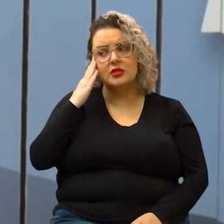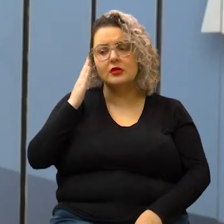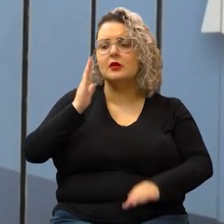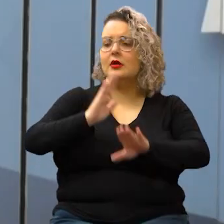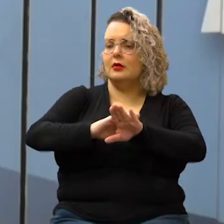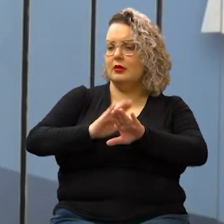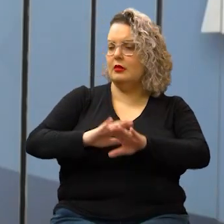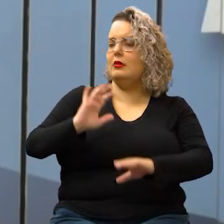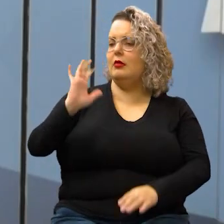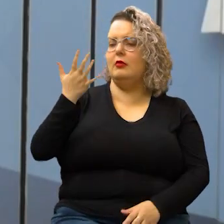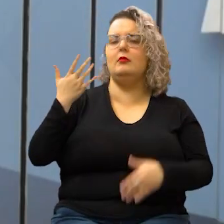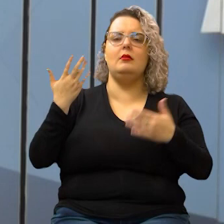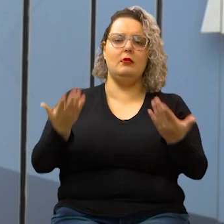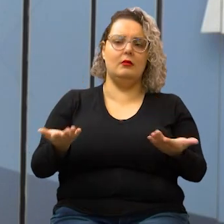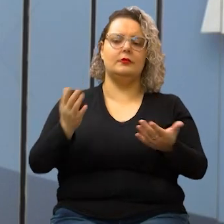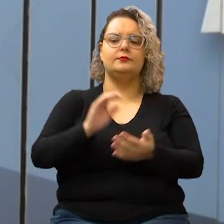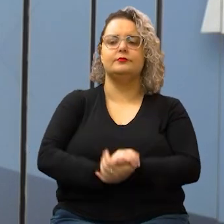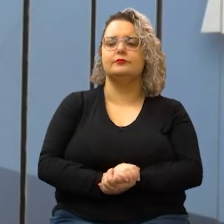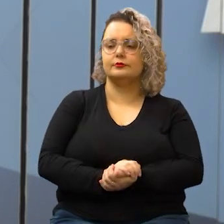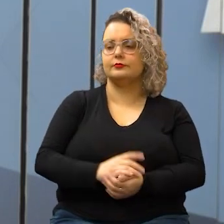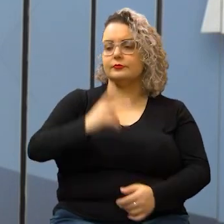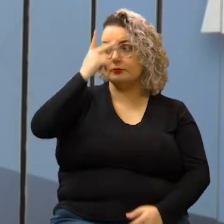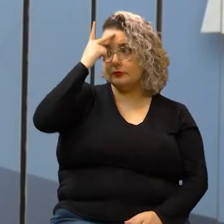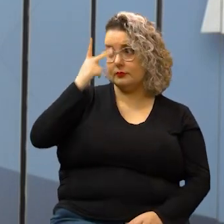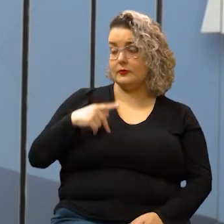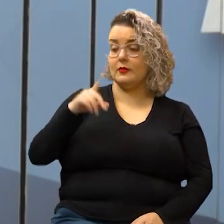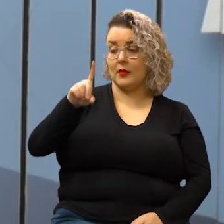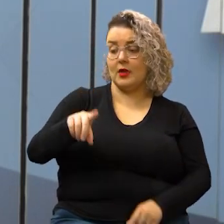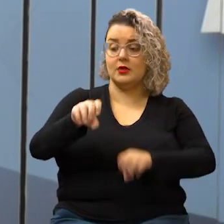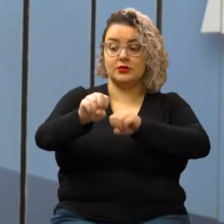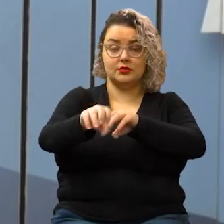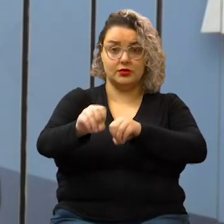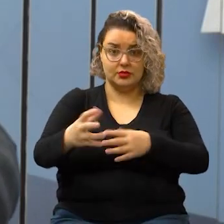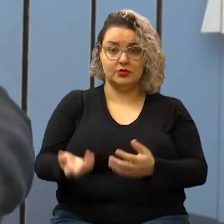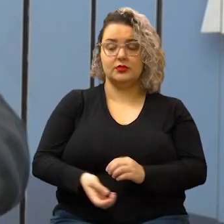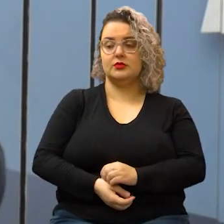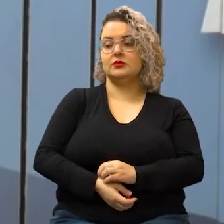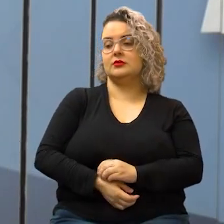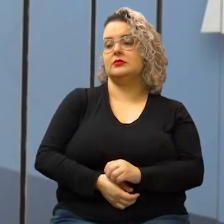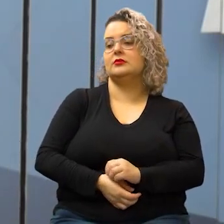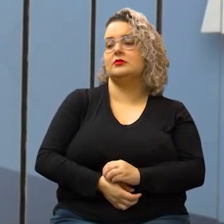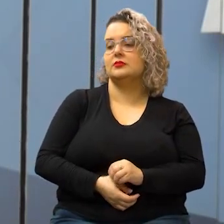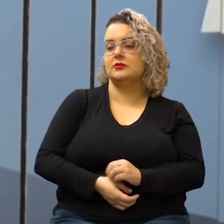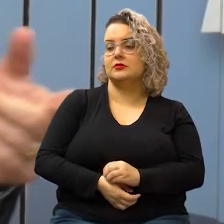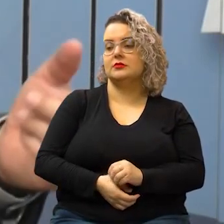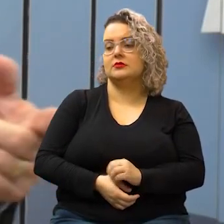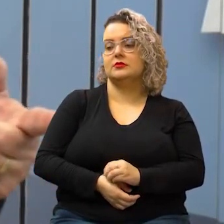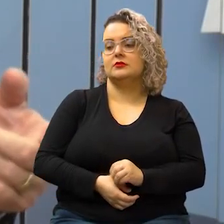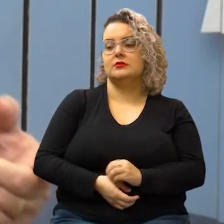ações acontecendo, né? A própria diretoria de ensino, os dirigentes me